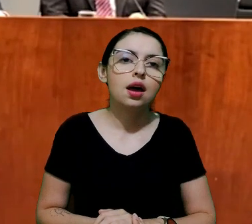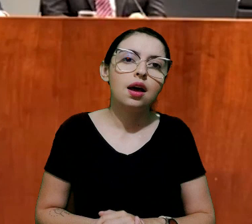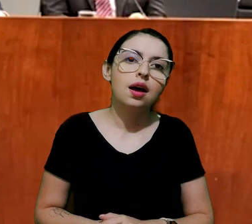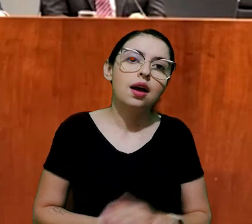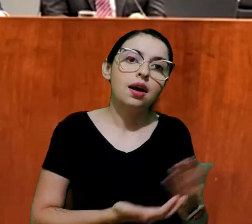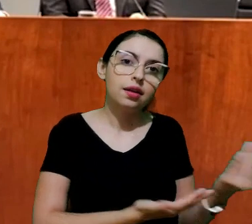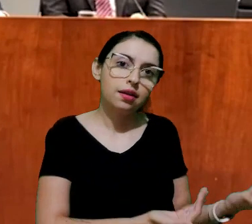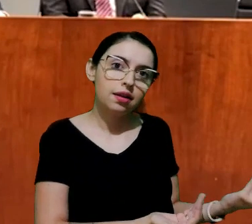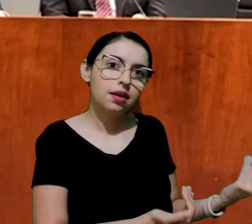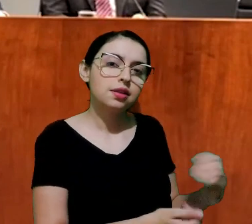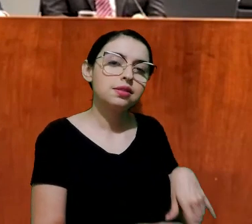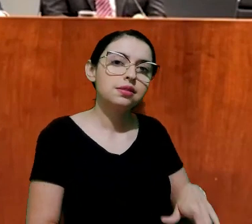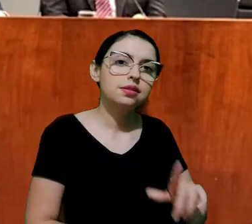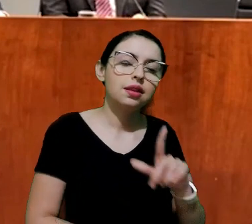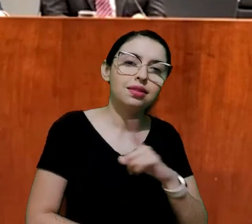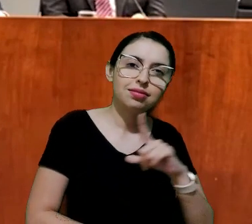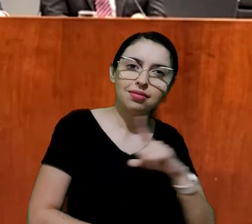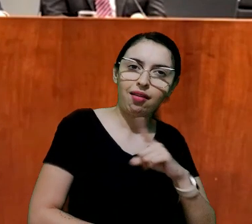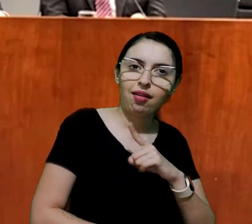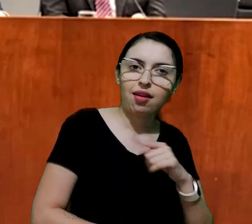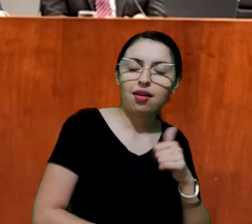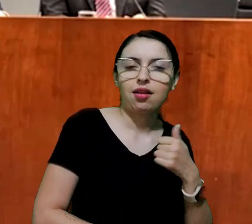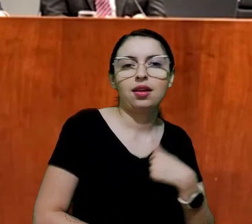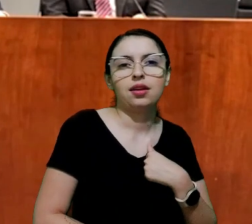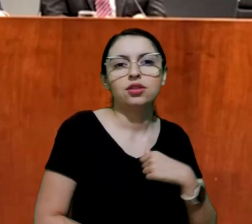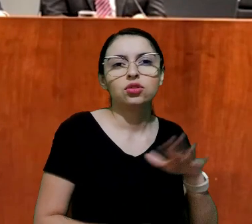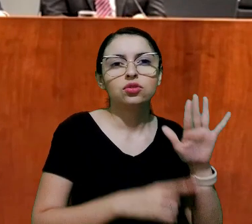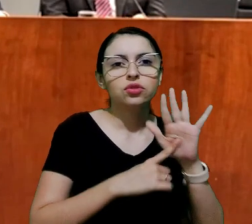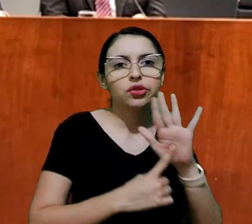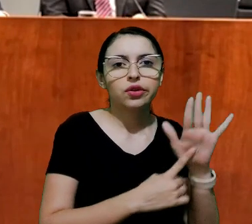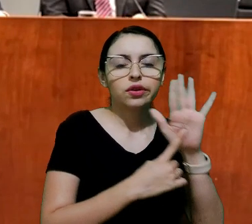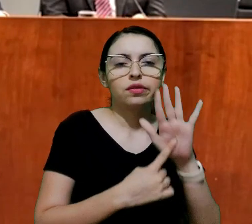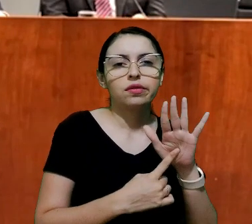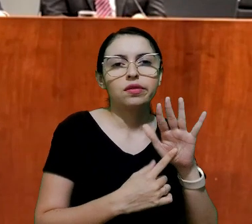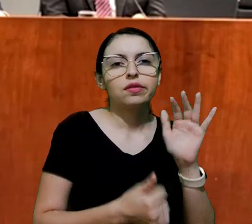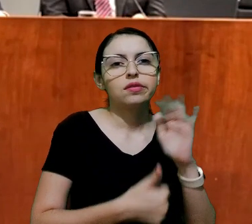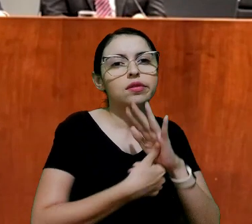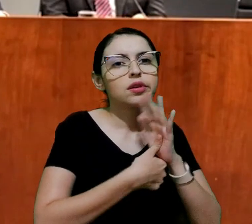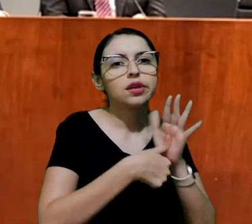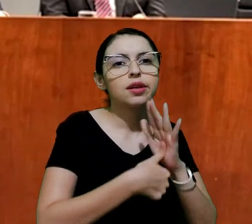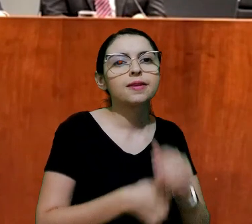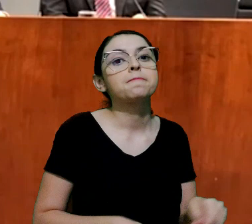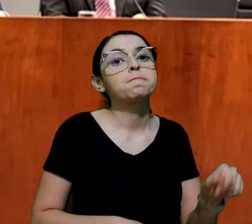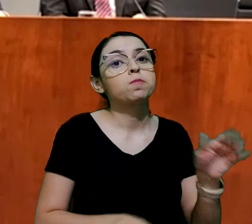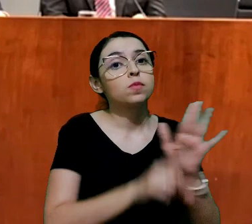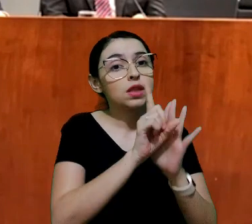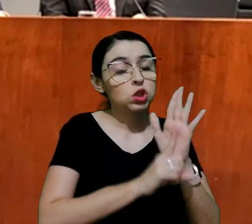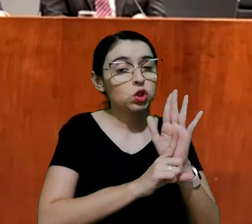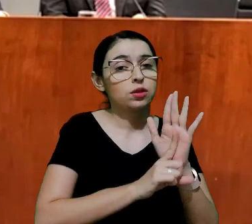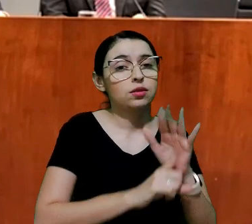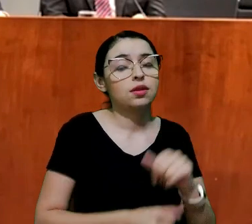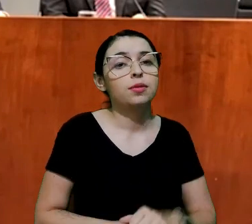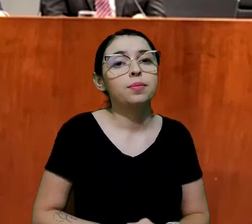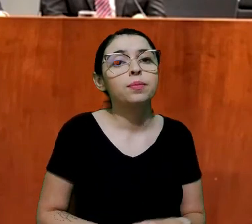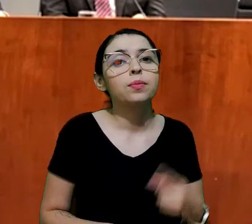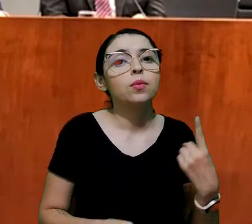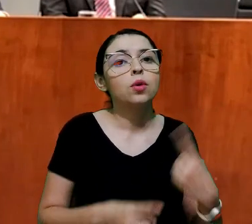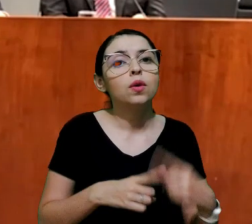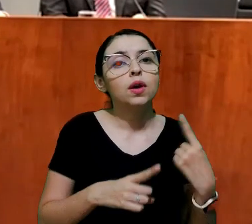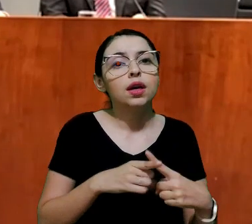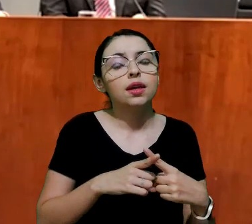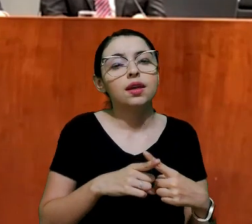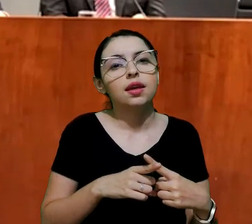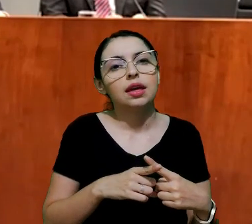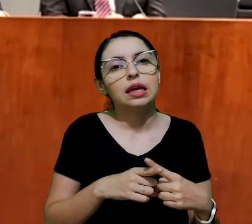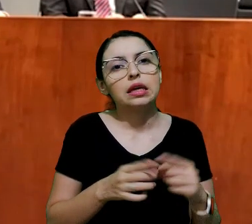tem direito à sua identidade. Agora, bem porque ela tem direito à sua identidade e bem porque a